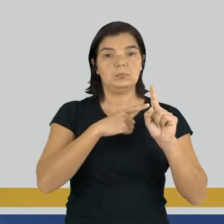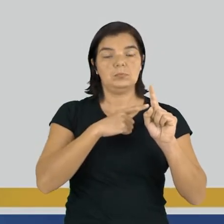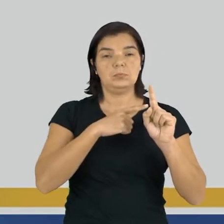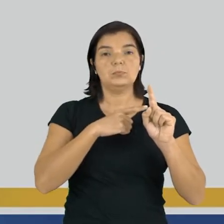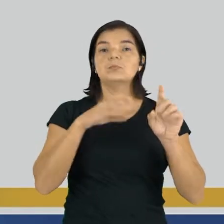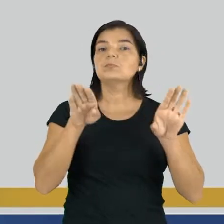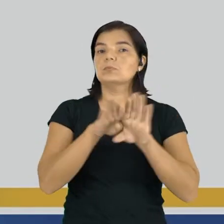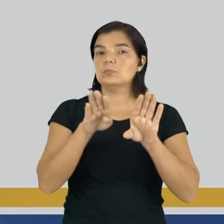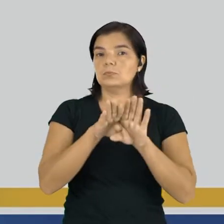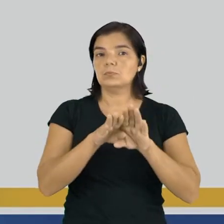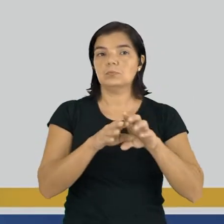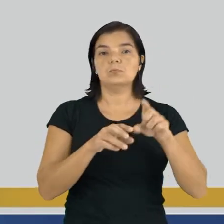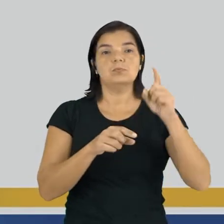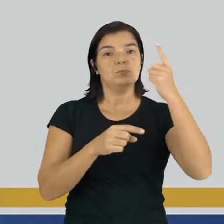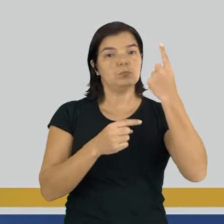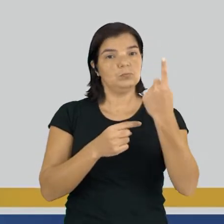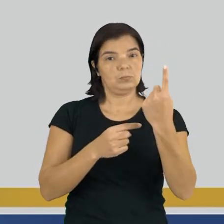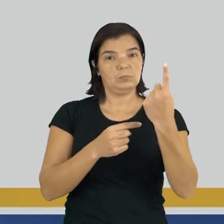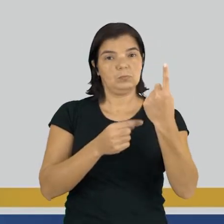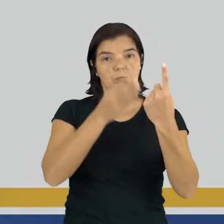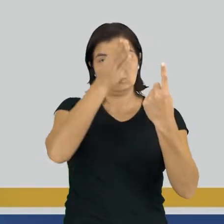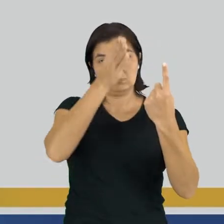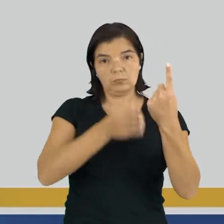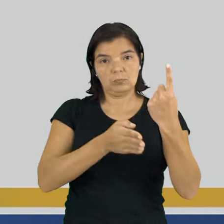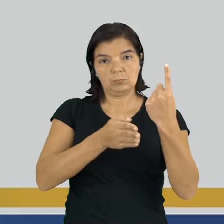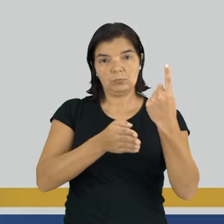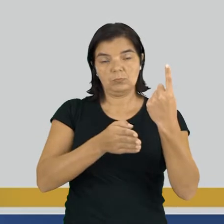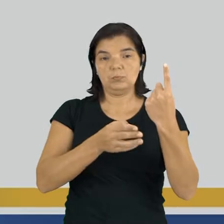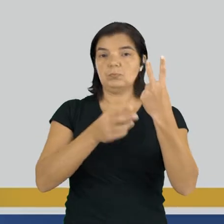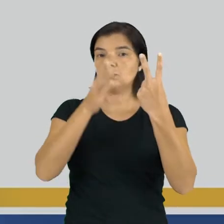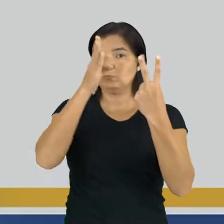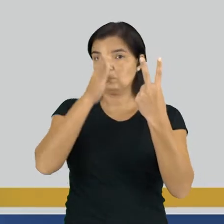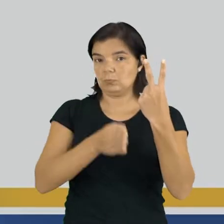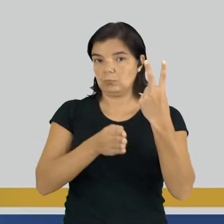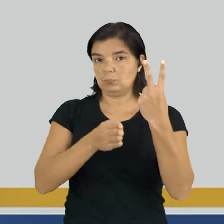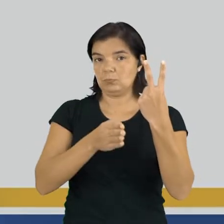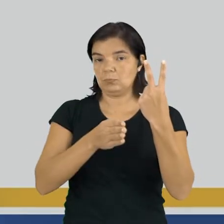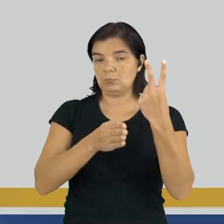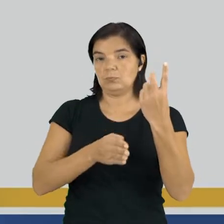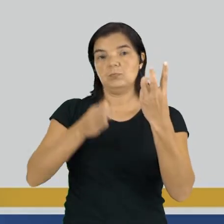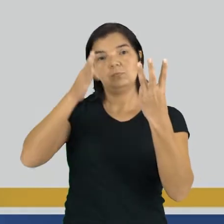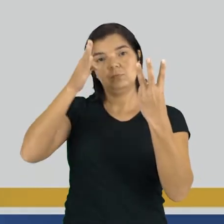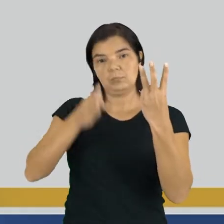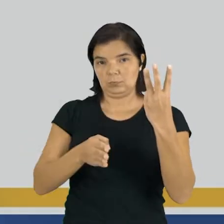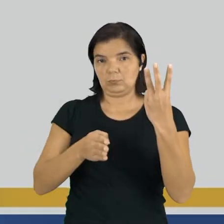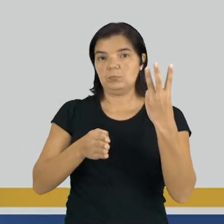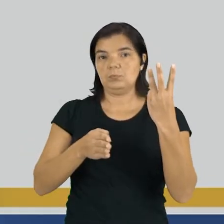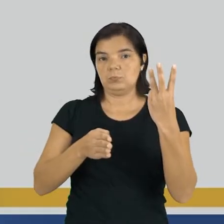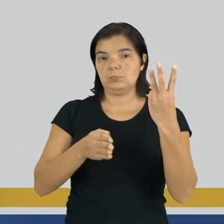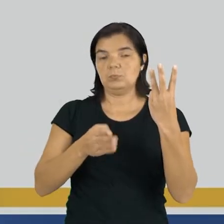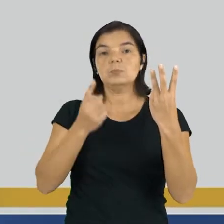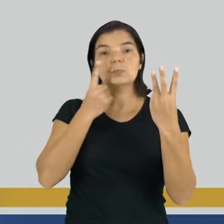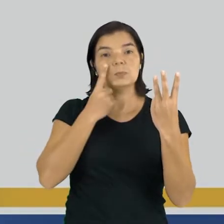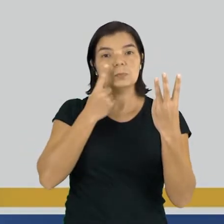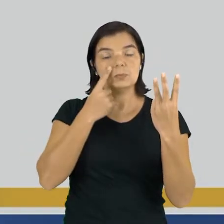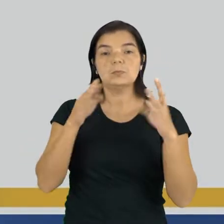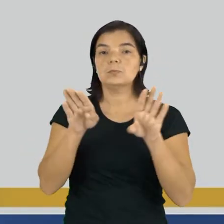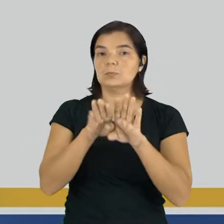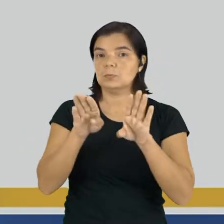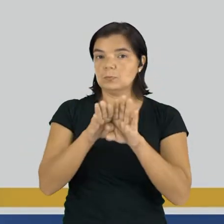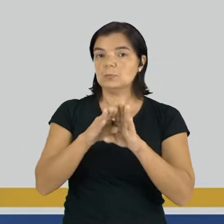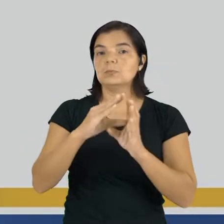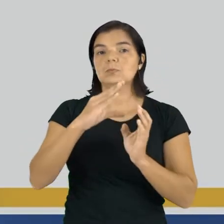das laterais. Então, nós temos uma coluna, 2 colunas, 3 colunas. Observe